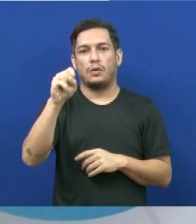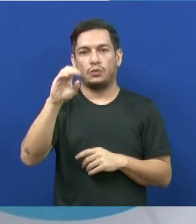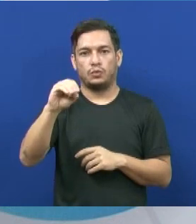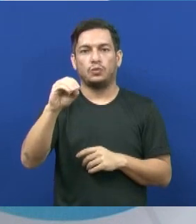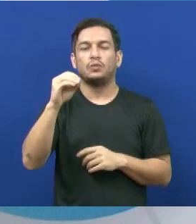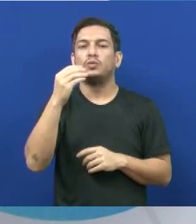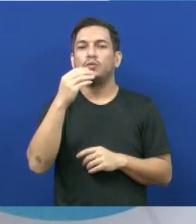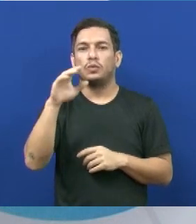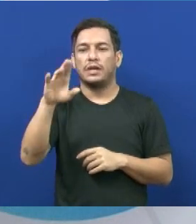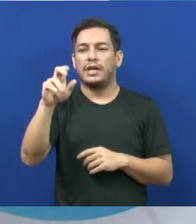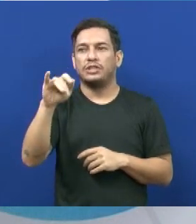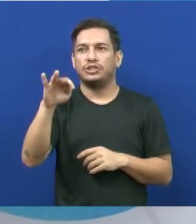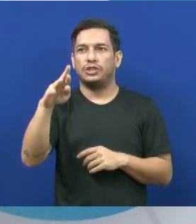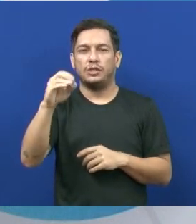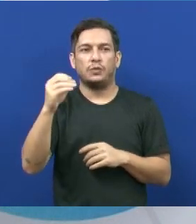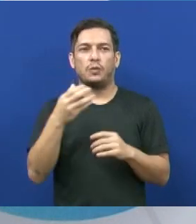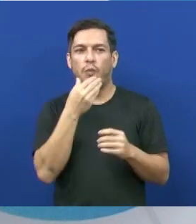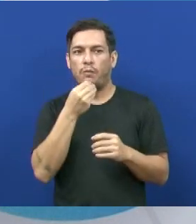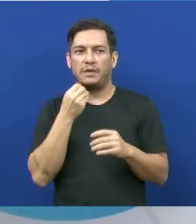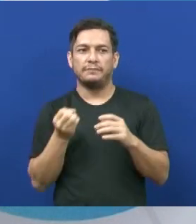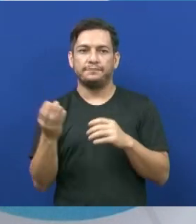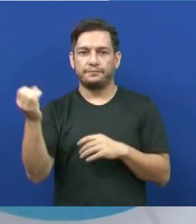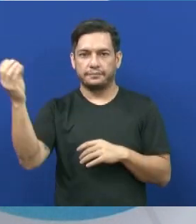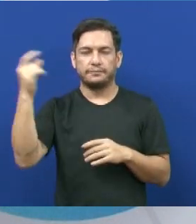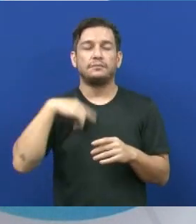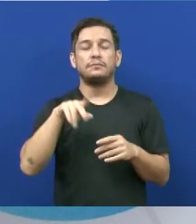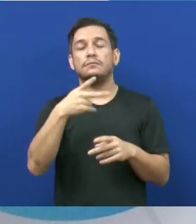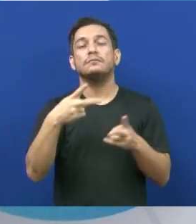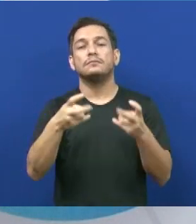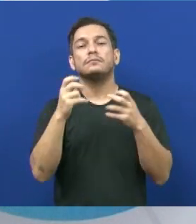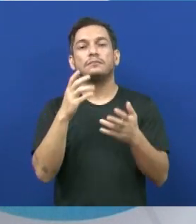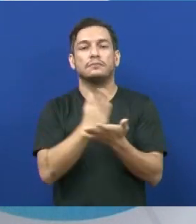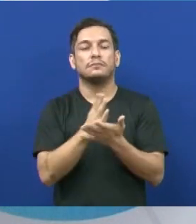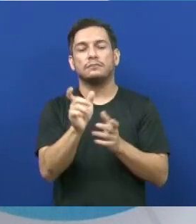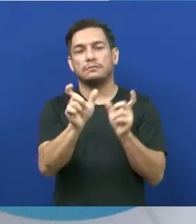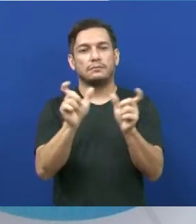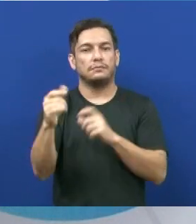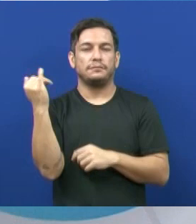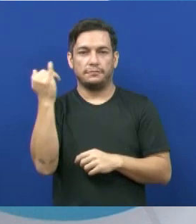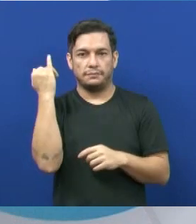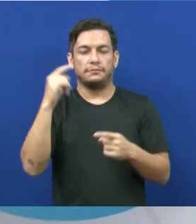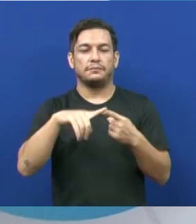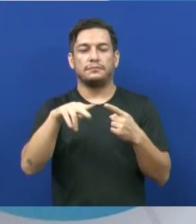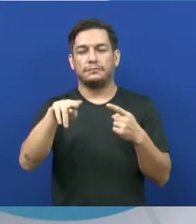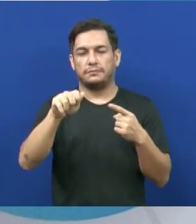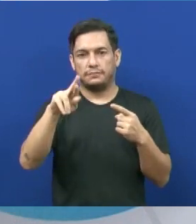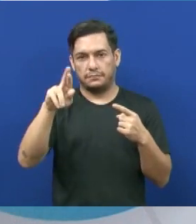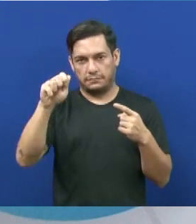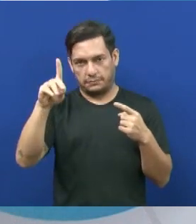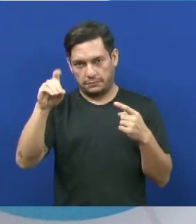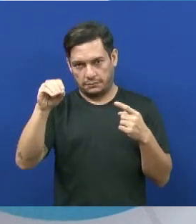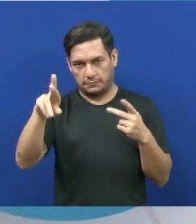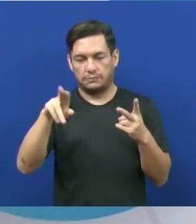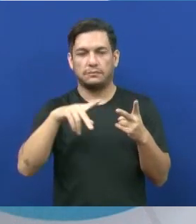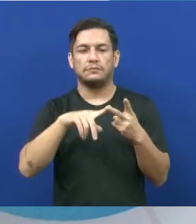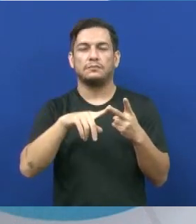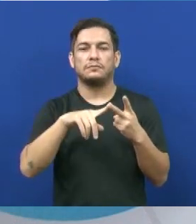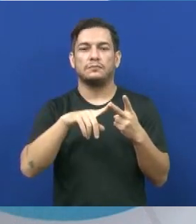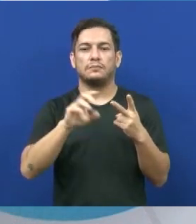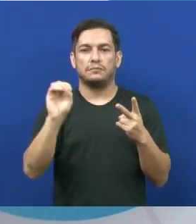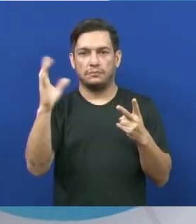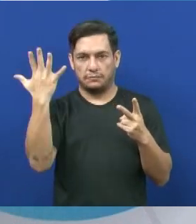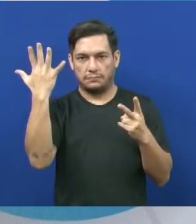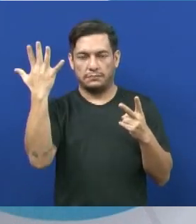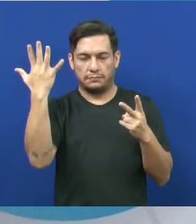caixeiro-viajante nesse caso a gente vai perceber alguns elementos importantes elementos como narrador elementos como a